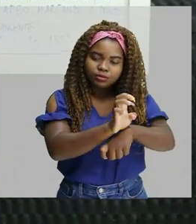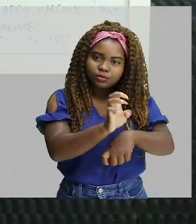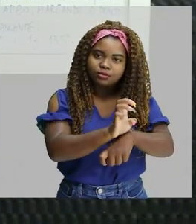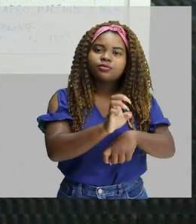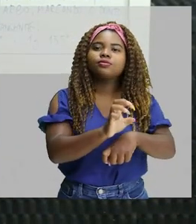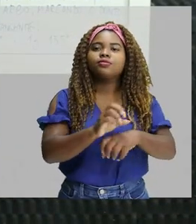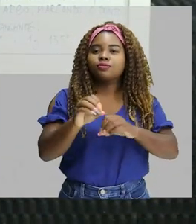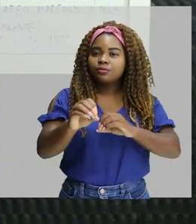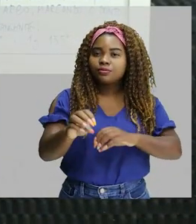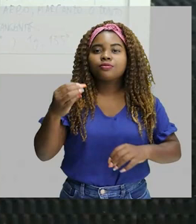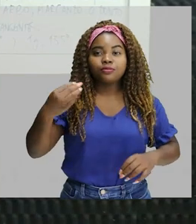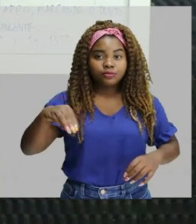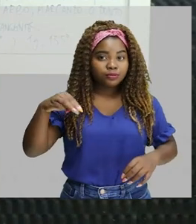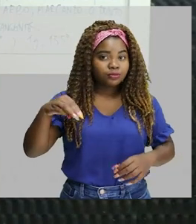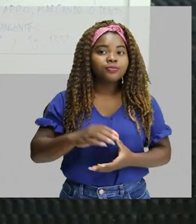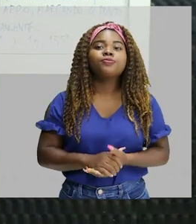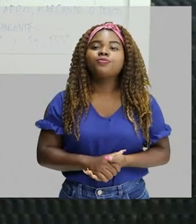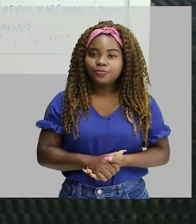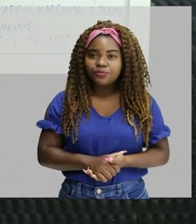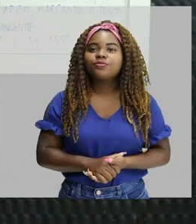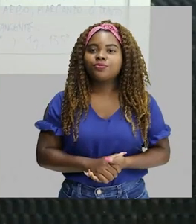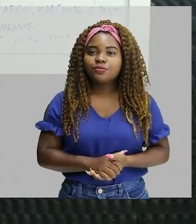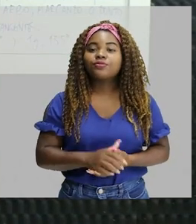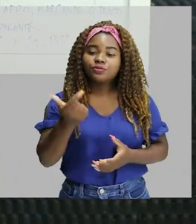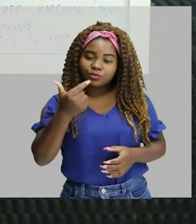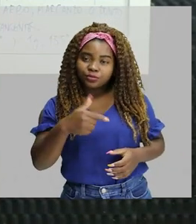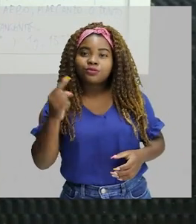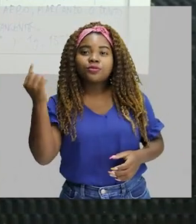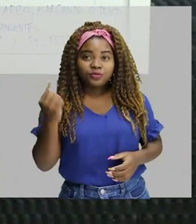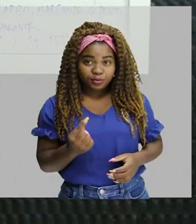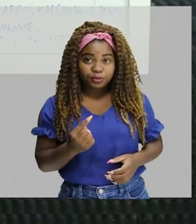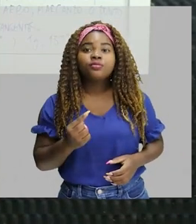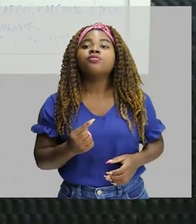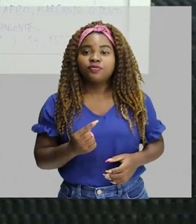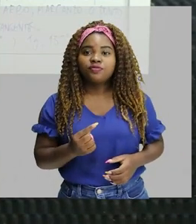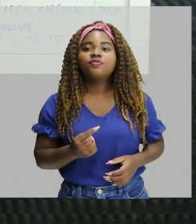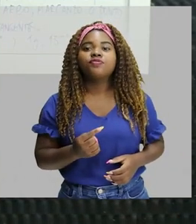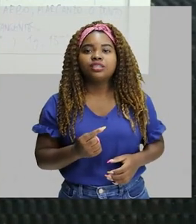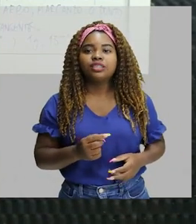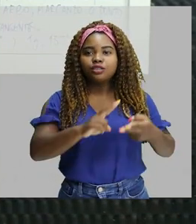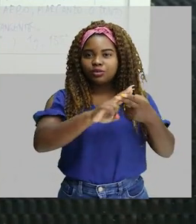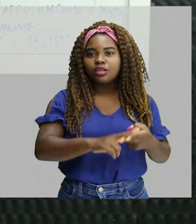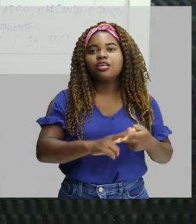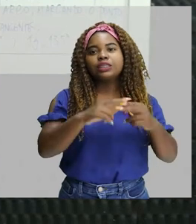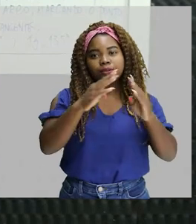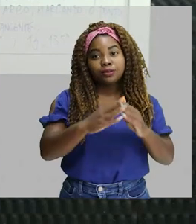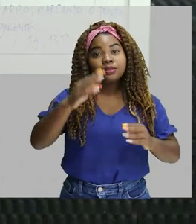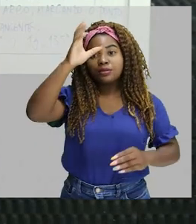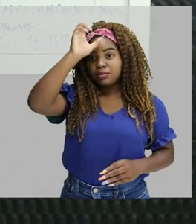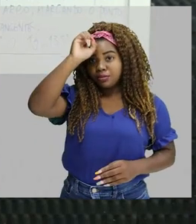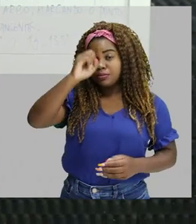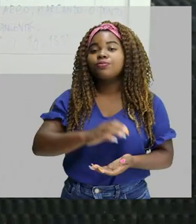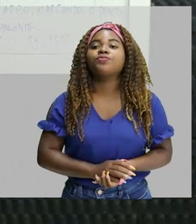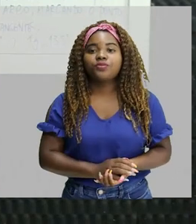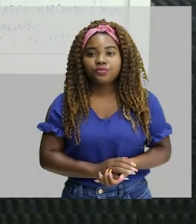aqui com vocês na TV educação no programa #fica em casa aprendendo para mais uma aula de matemática pros alunos da segunda série do